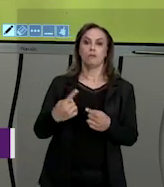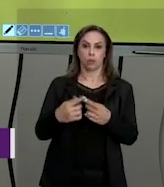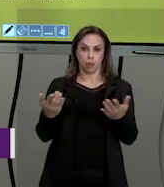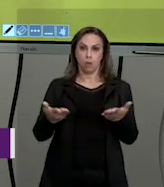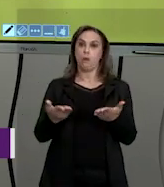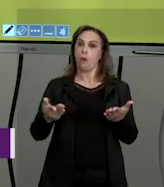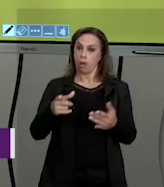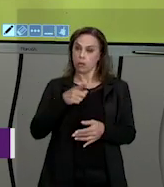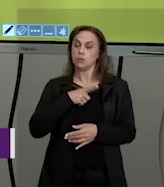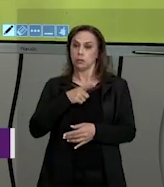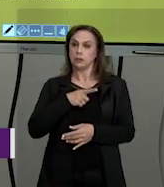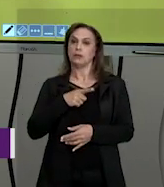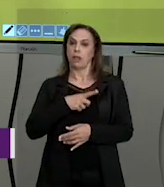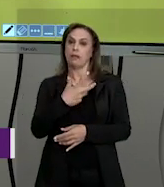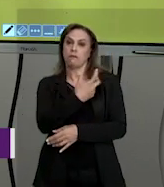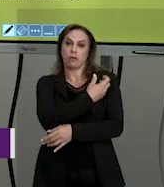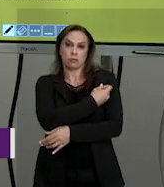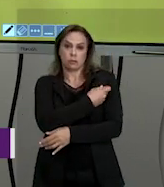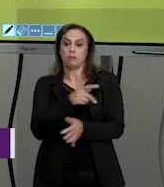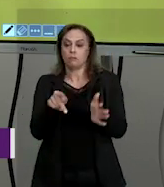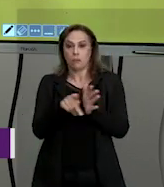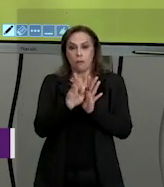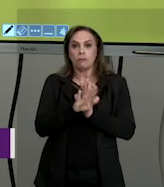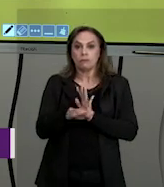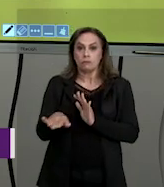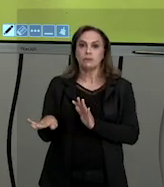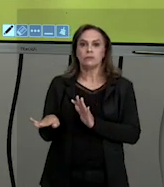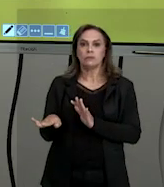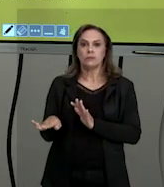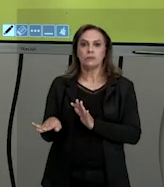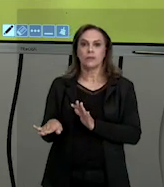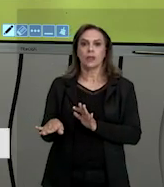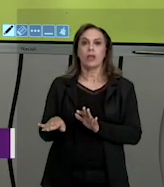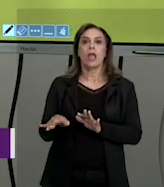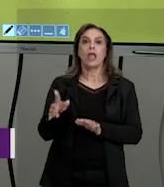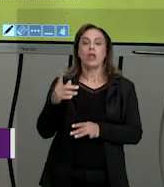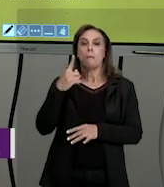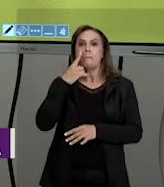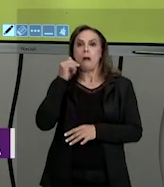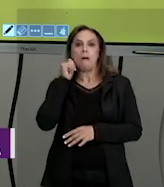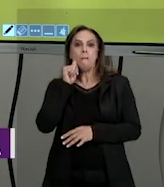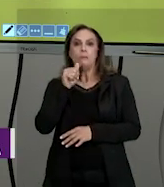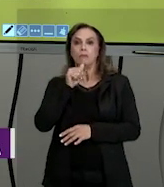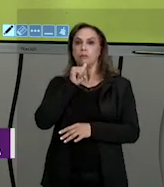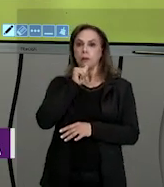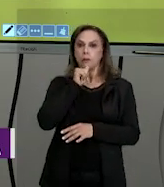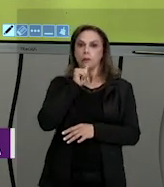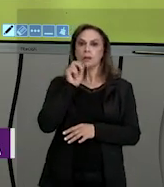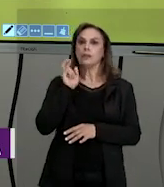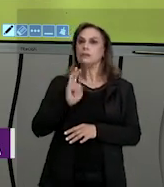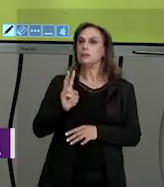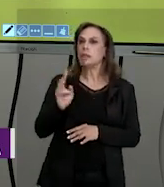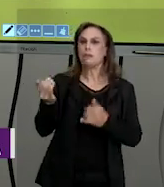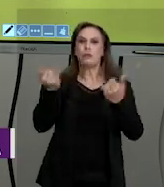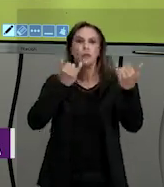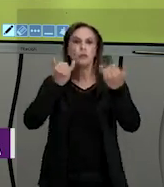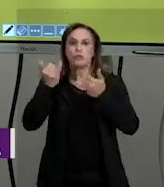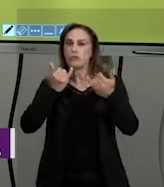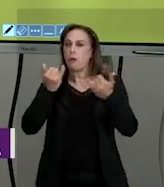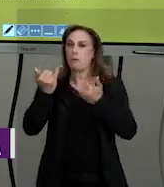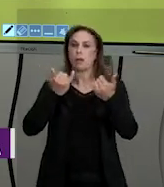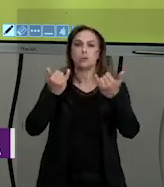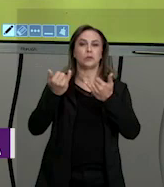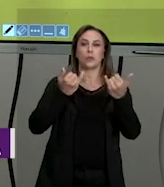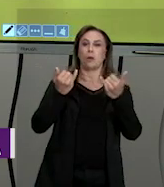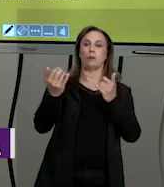para crianças, né? E os pais, eles são bombardeados também o tempo todo por informações que